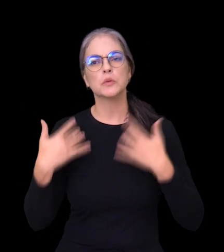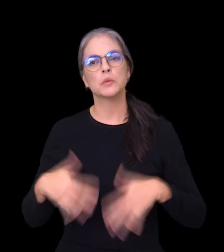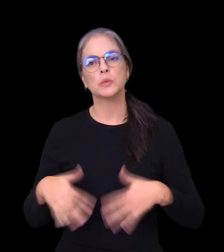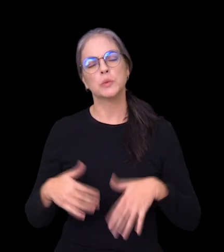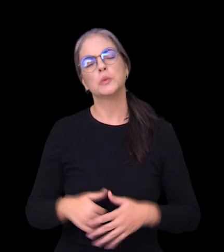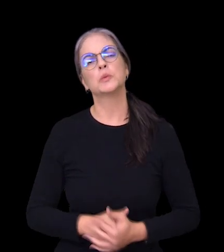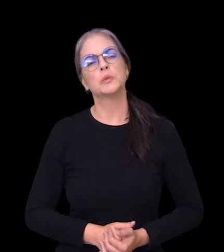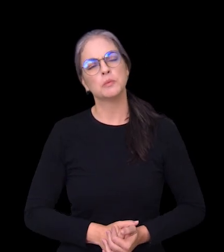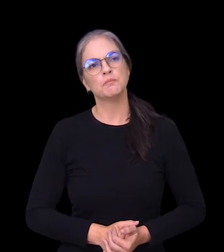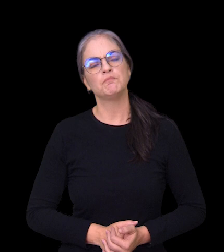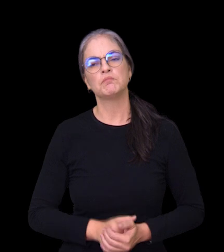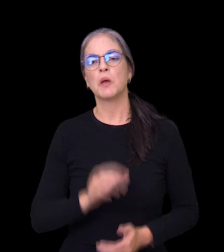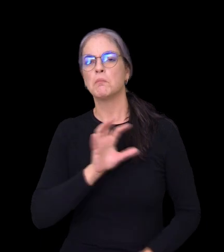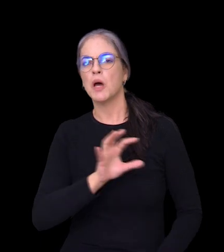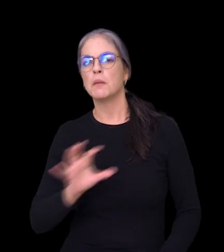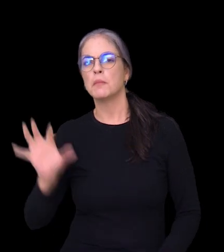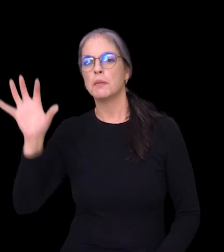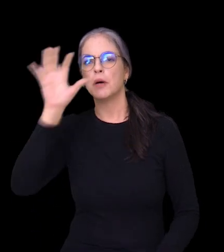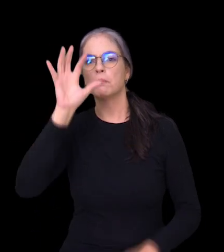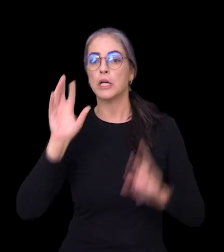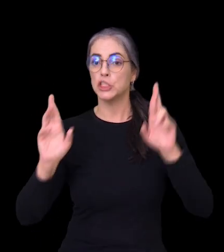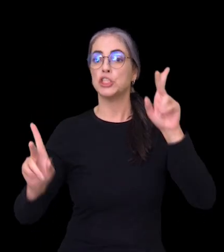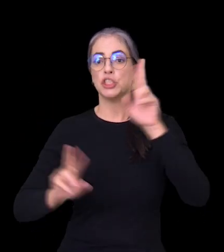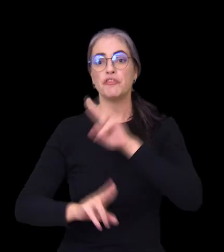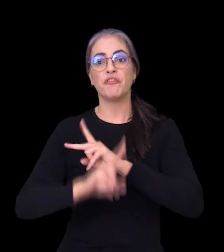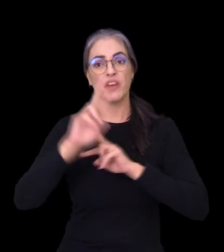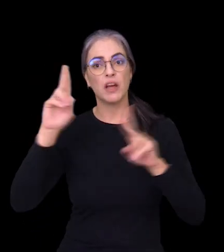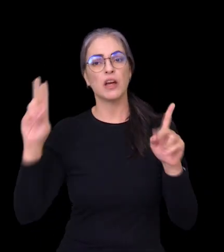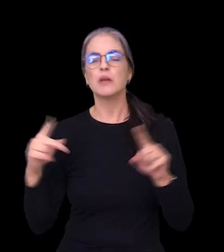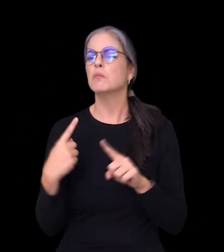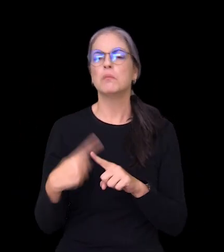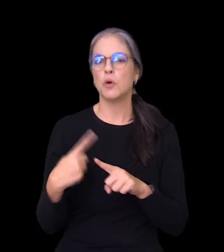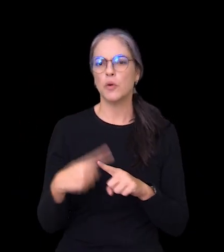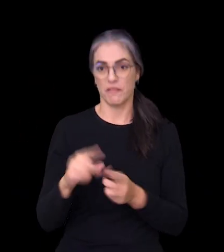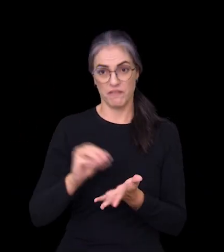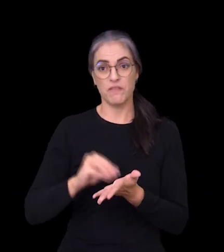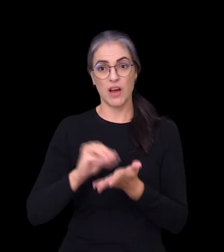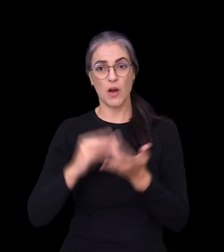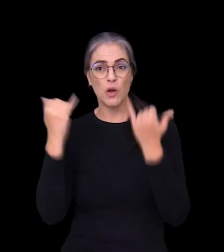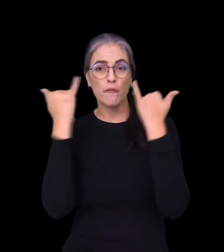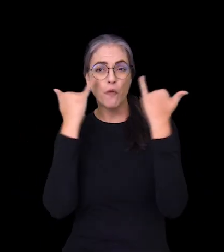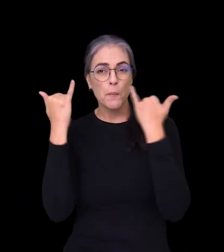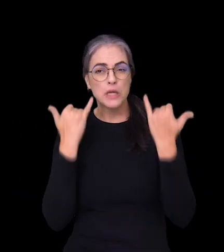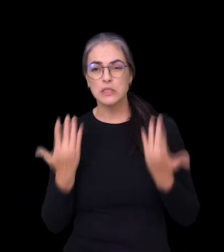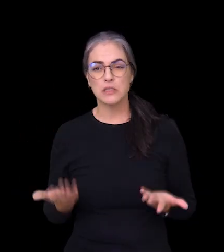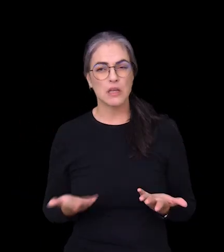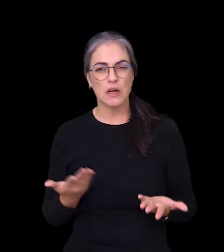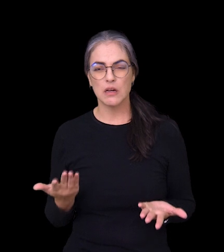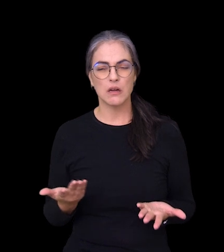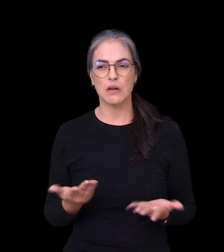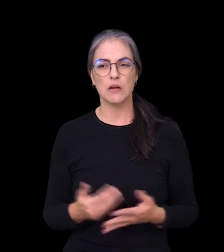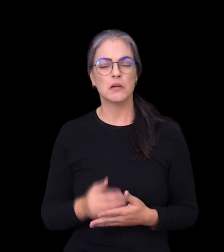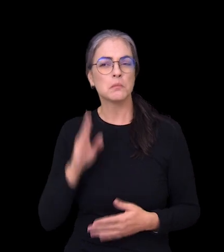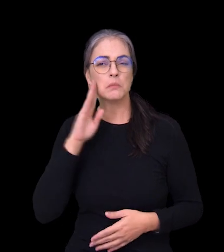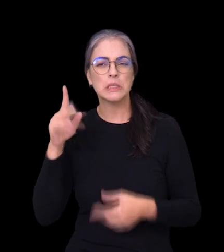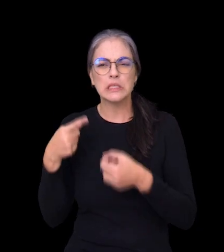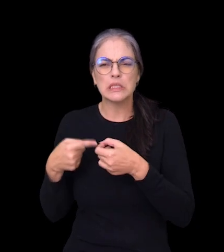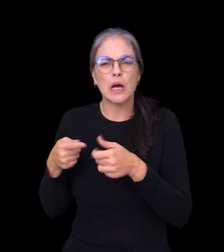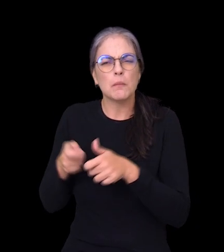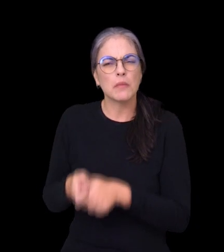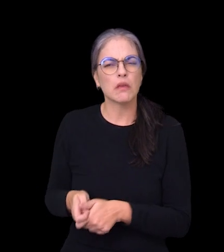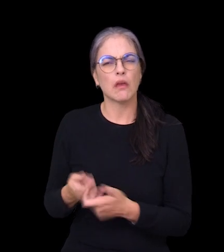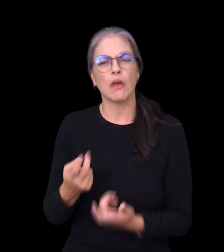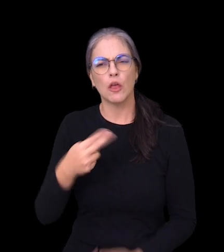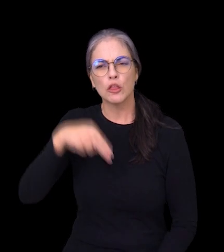diferença regional, isso significa que é uma falta de informação que não chegou, principalmente no interior, né?